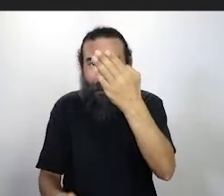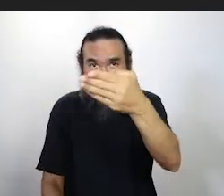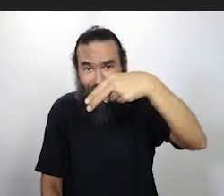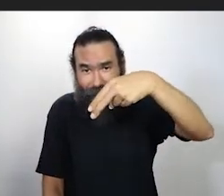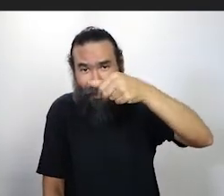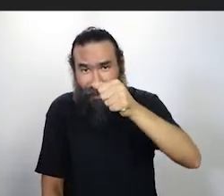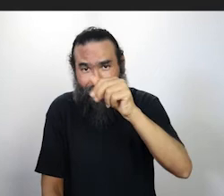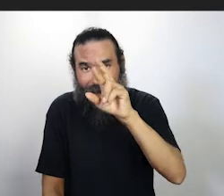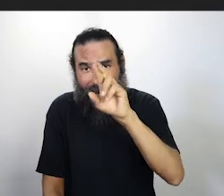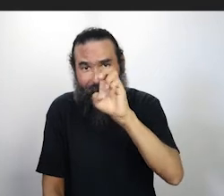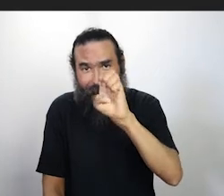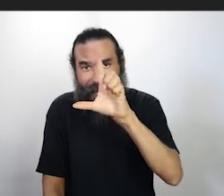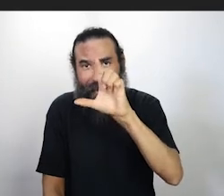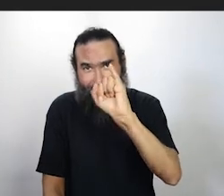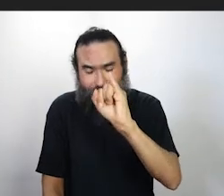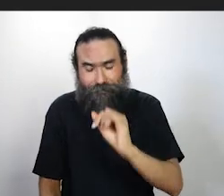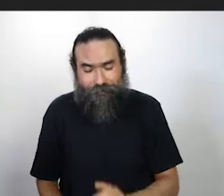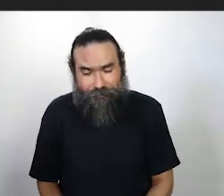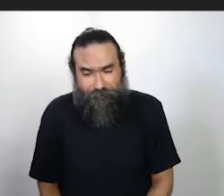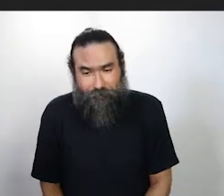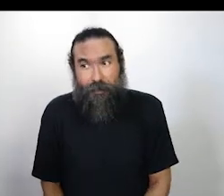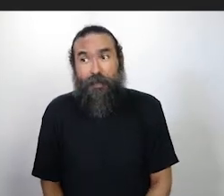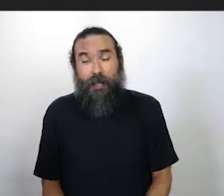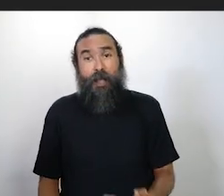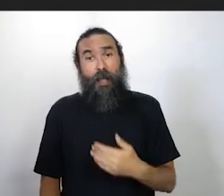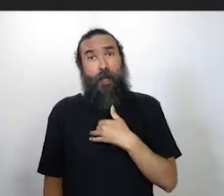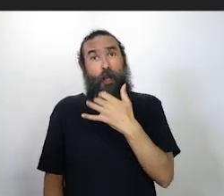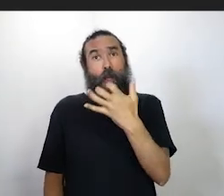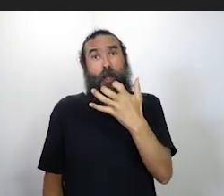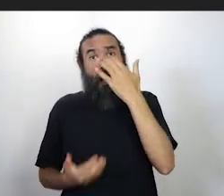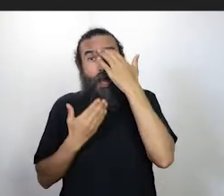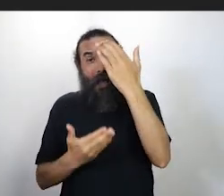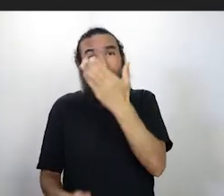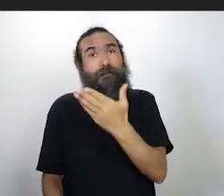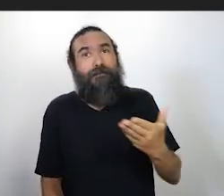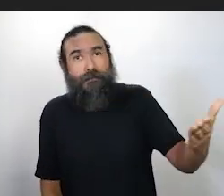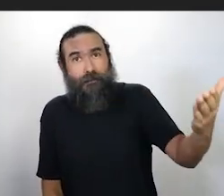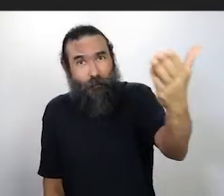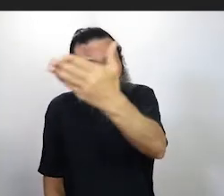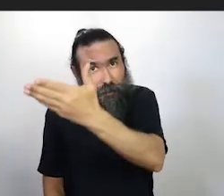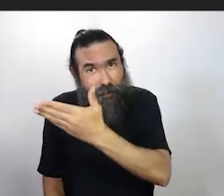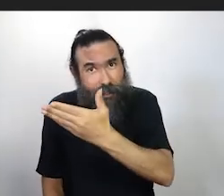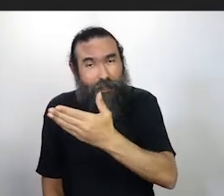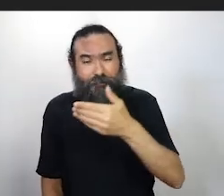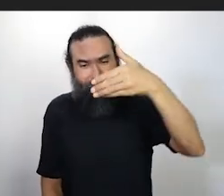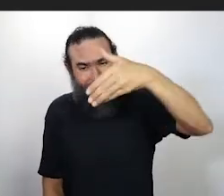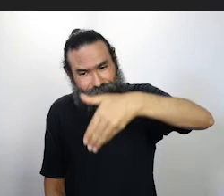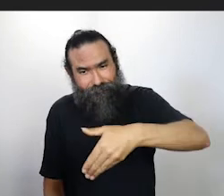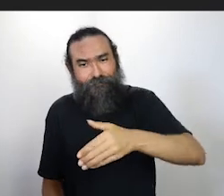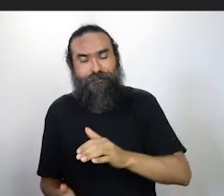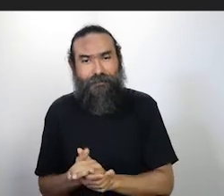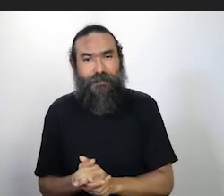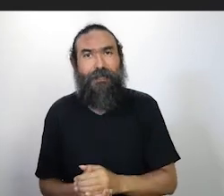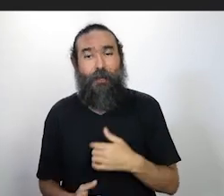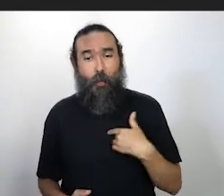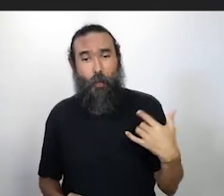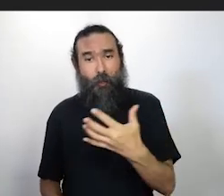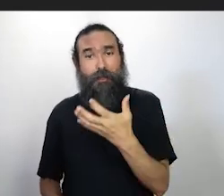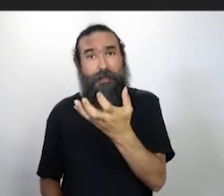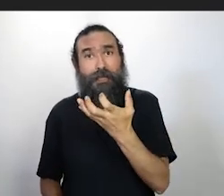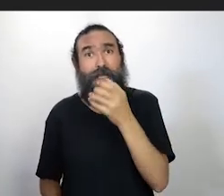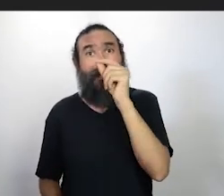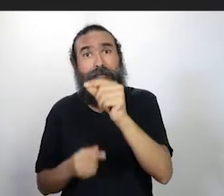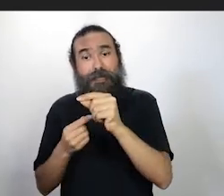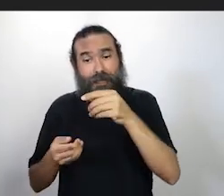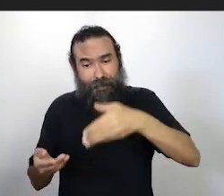Obrigada, Narelle. Pessoal, queria agradecer muito a presença de todos, a participação. A